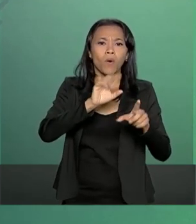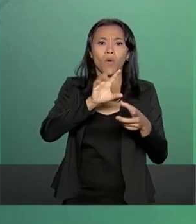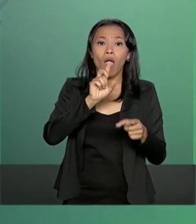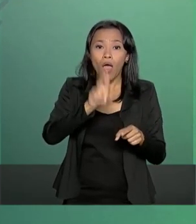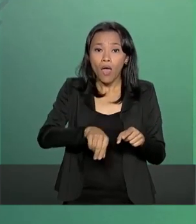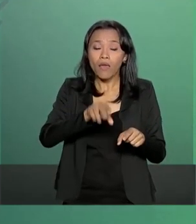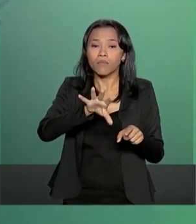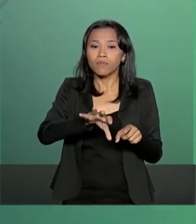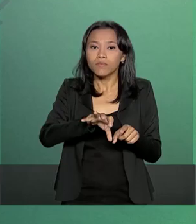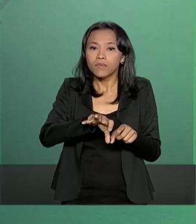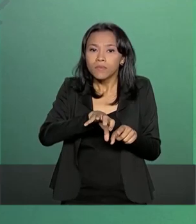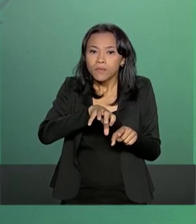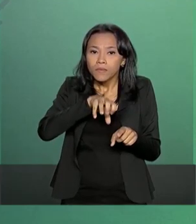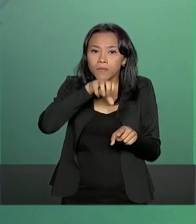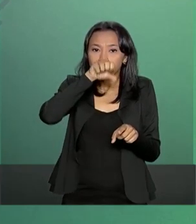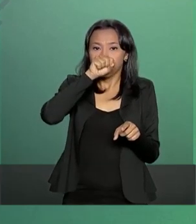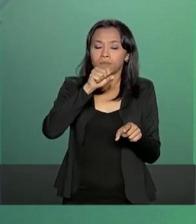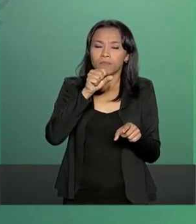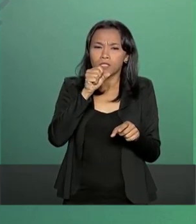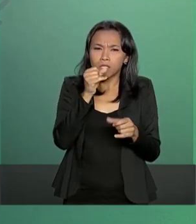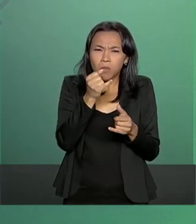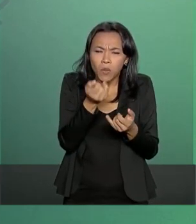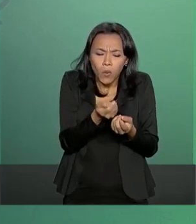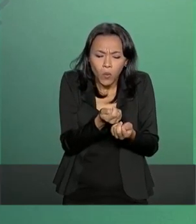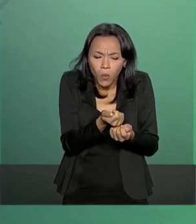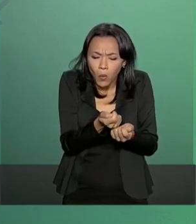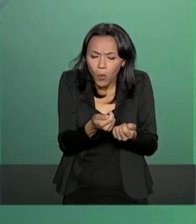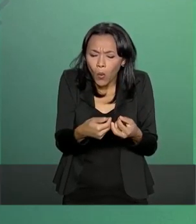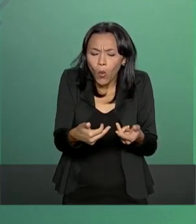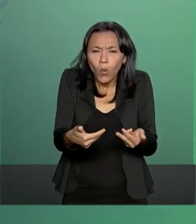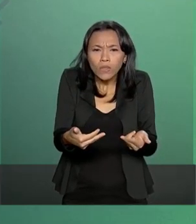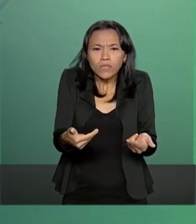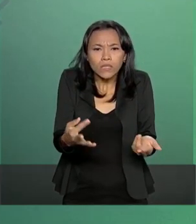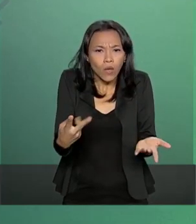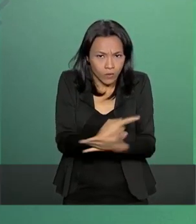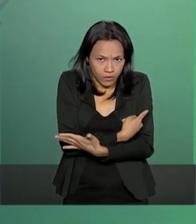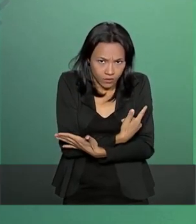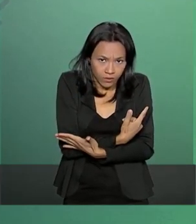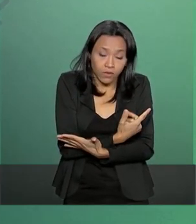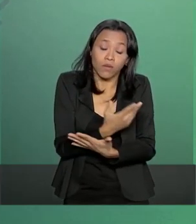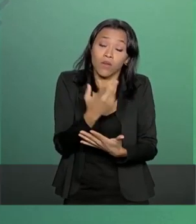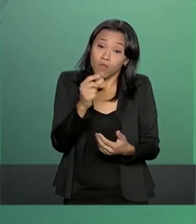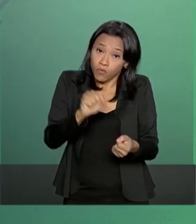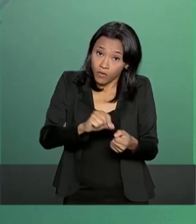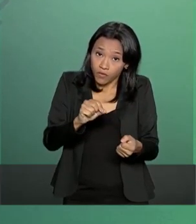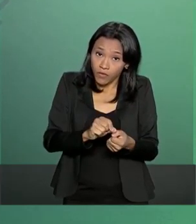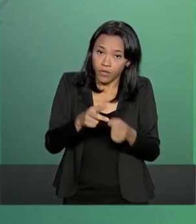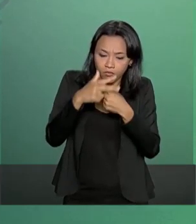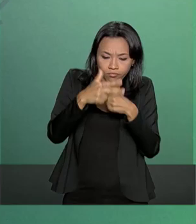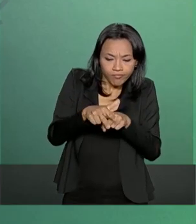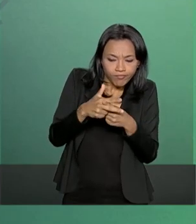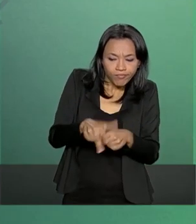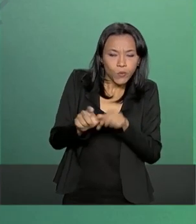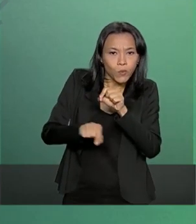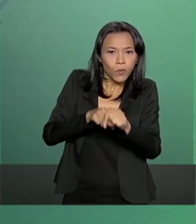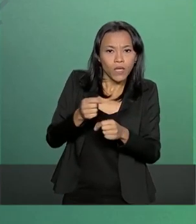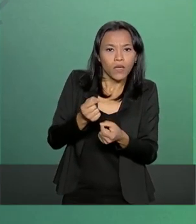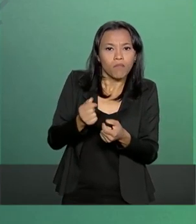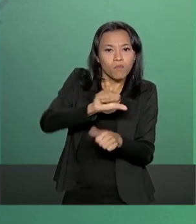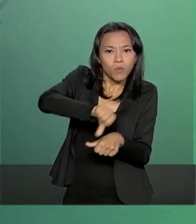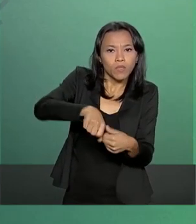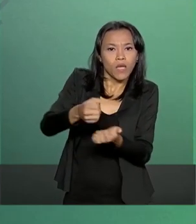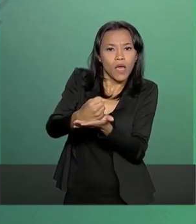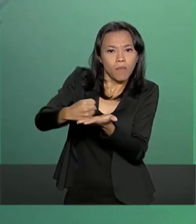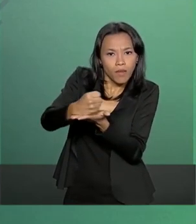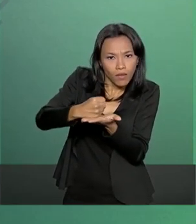de conteúdo gástrico. Foi realizado um ajuste na antibiótico-terapia e mantidos